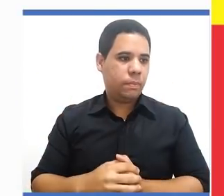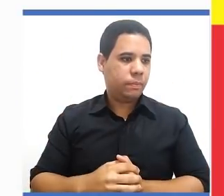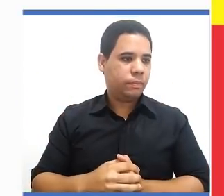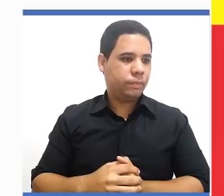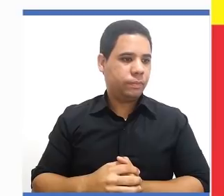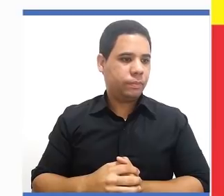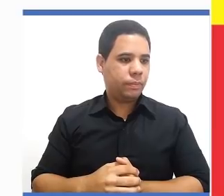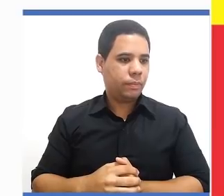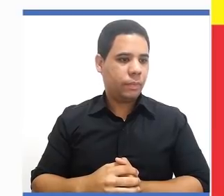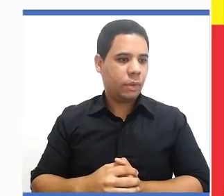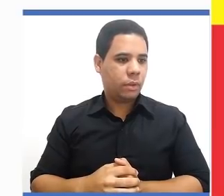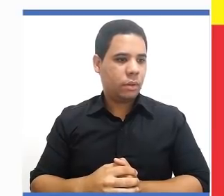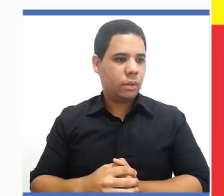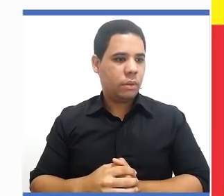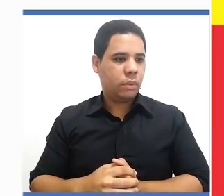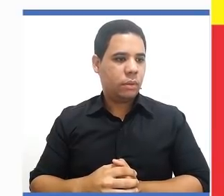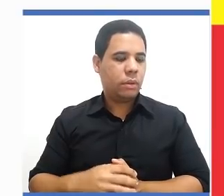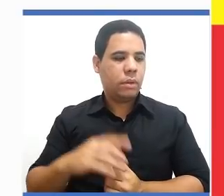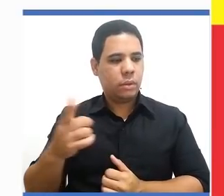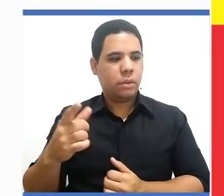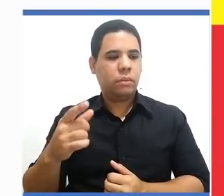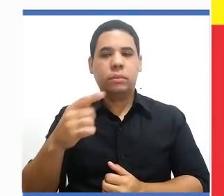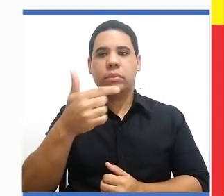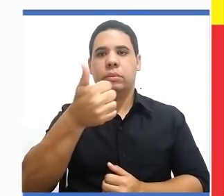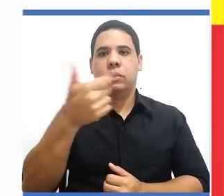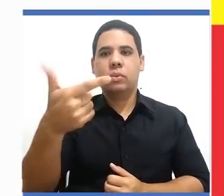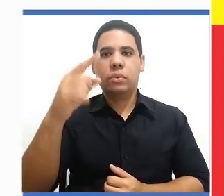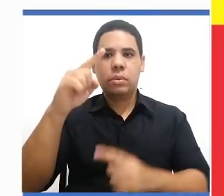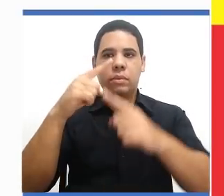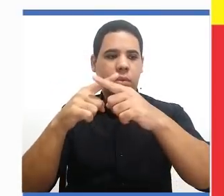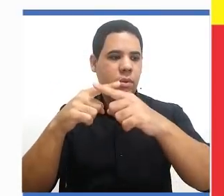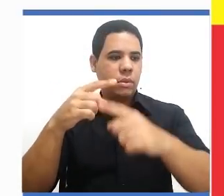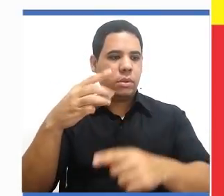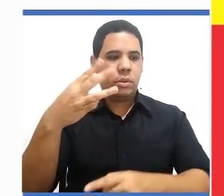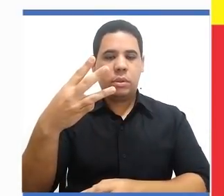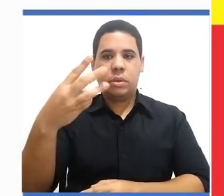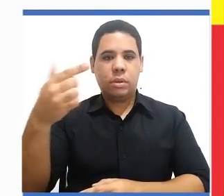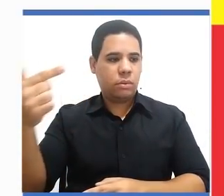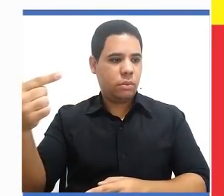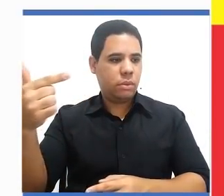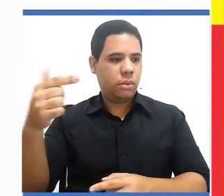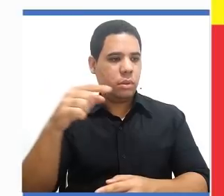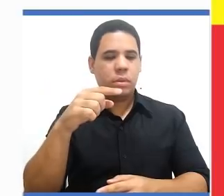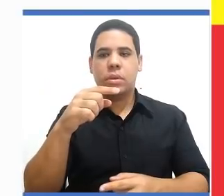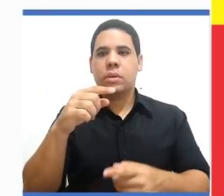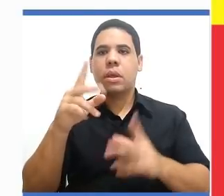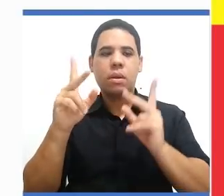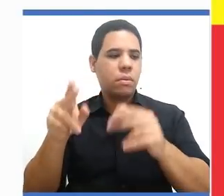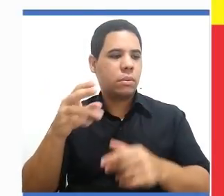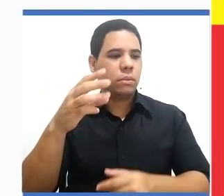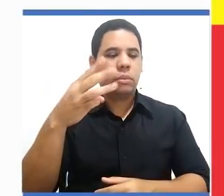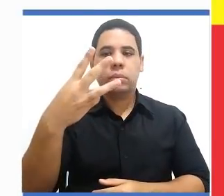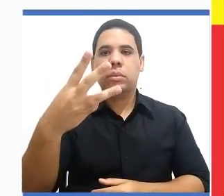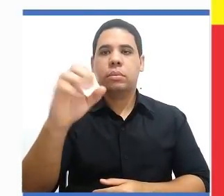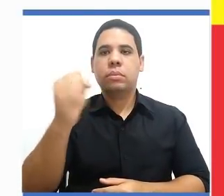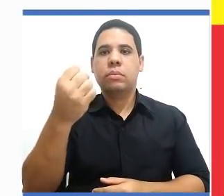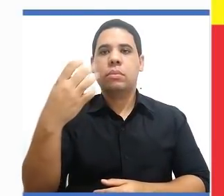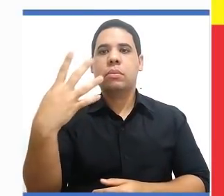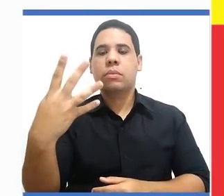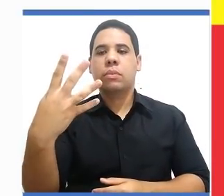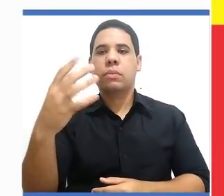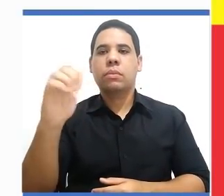Fazendo isso, nós temos quantos arrobas na carga, no caminhão? 384 arrobas. Só